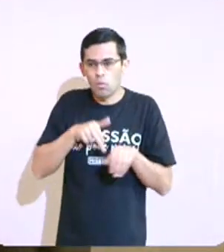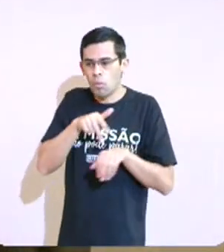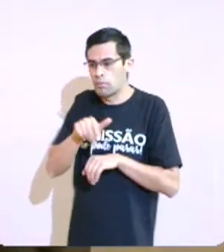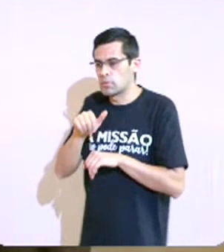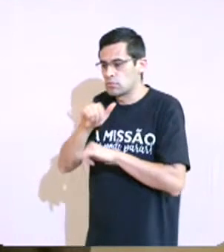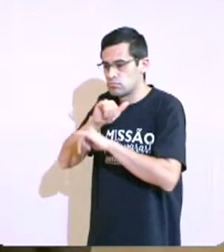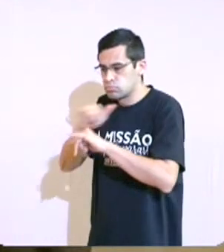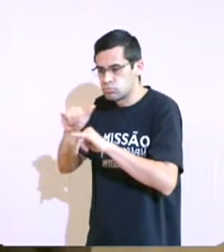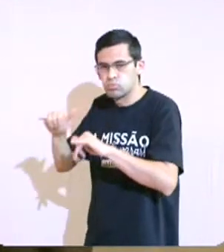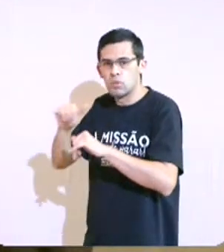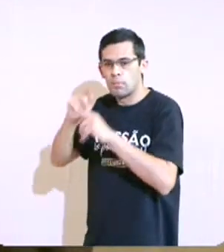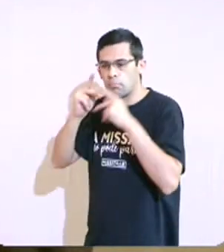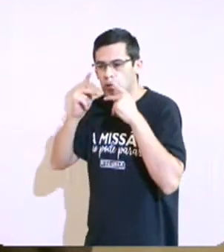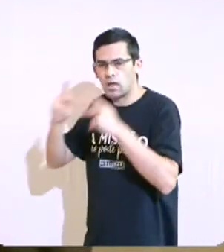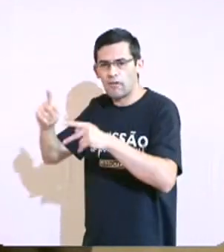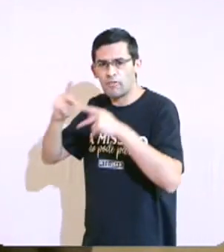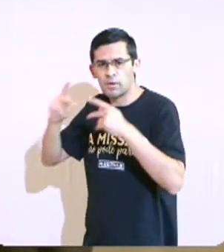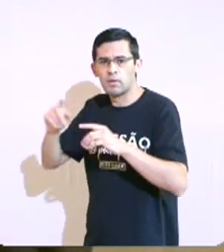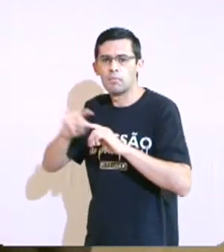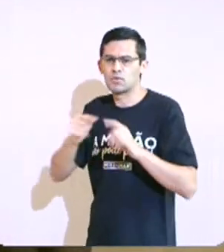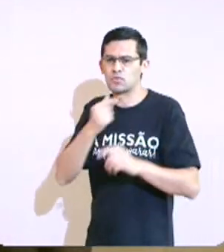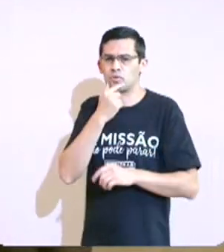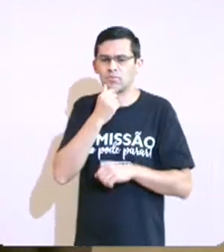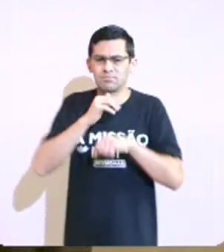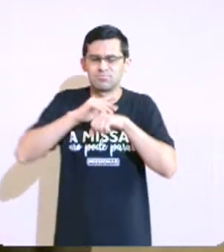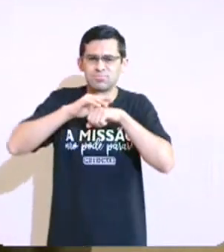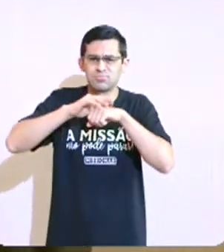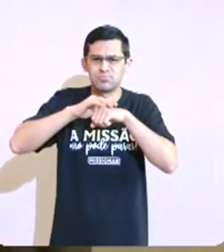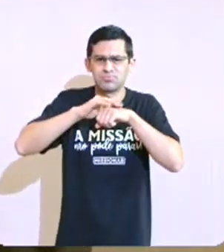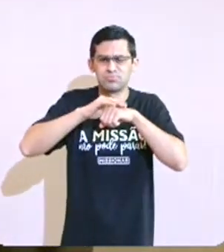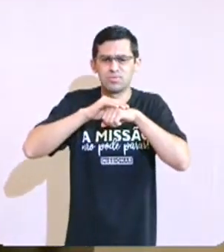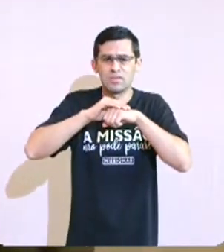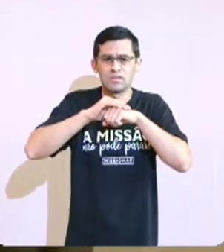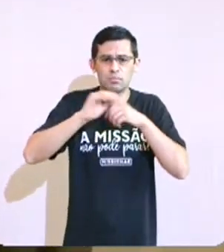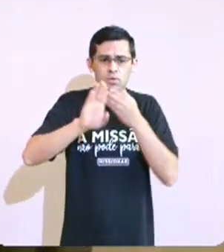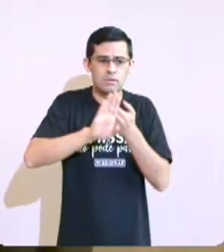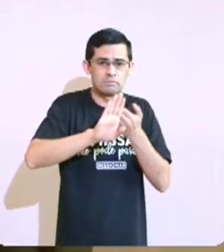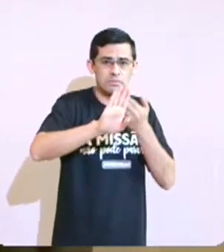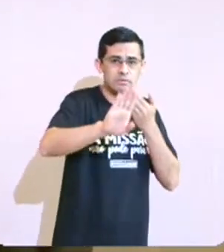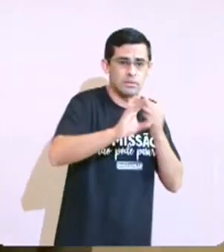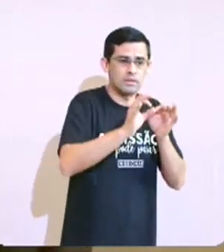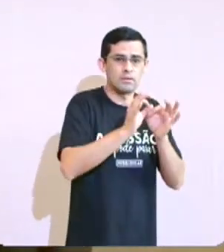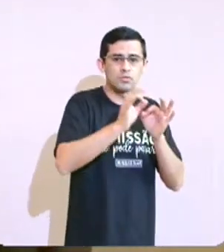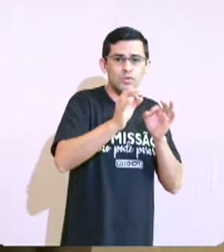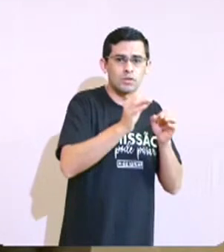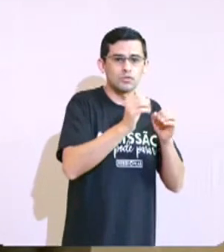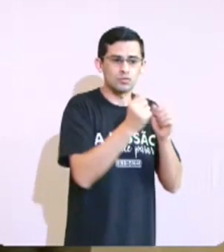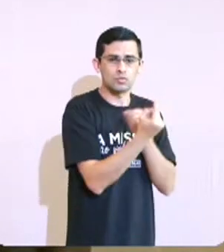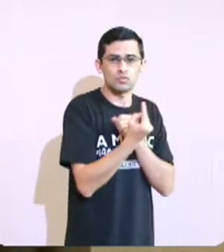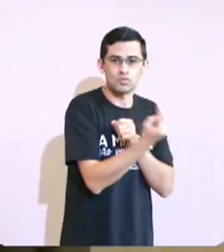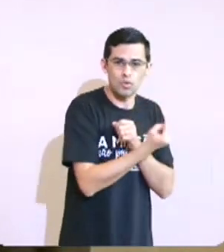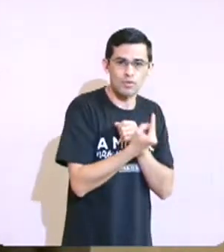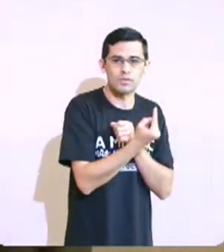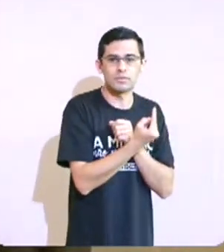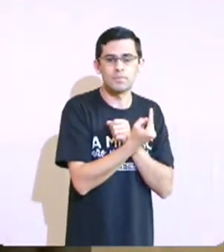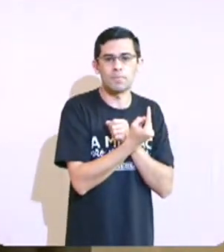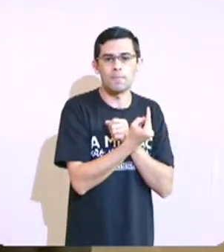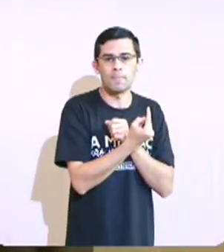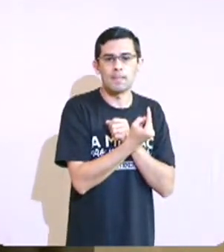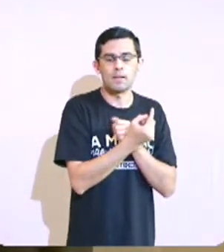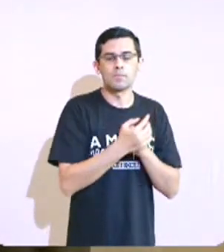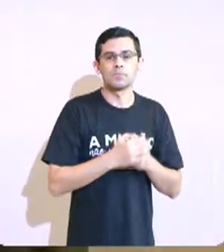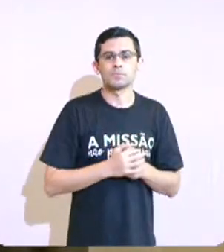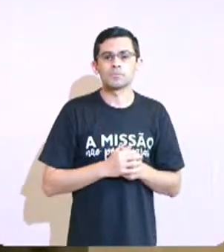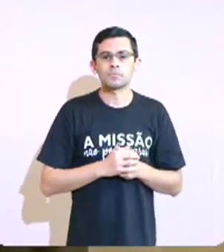que a doença complicou-se nele, ele teve que ser separado para a área